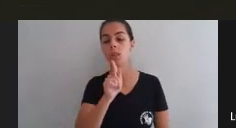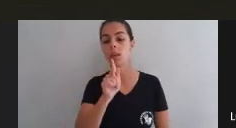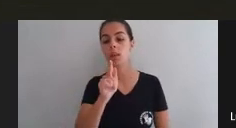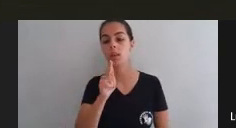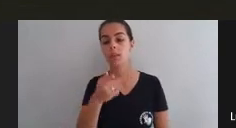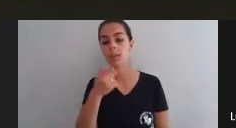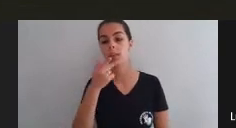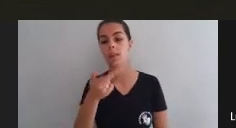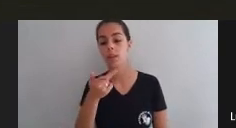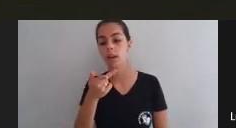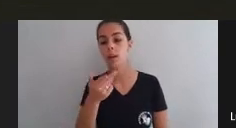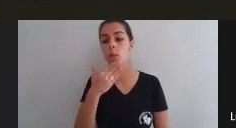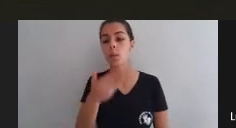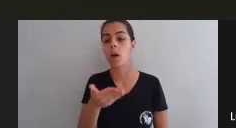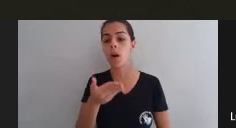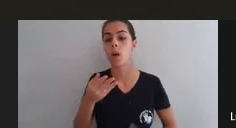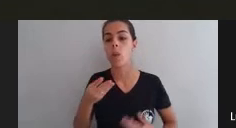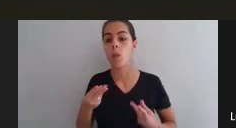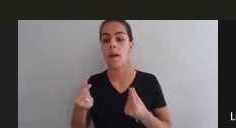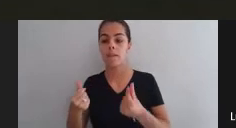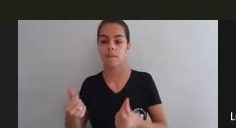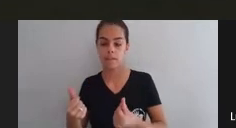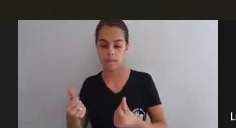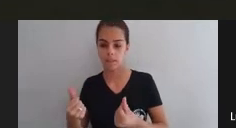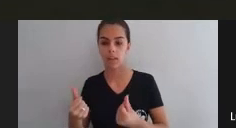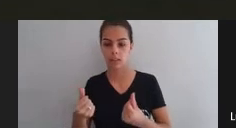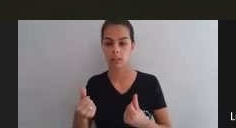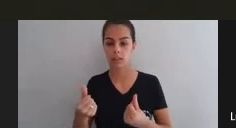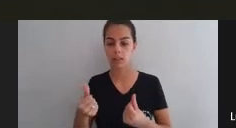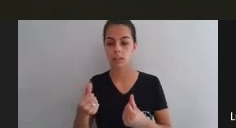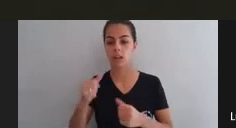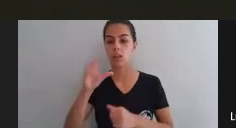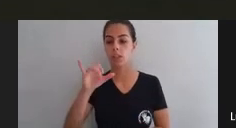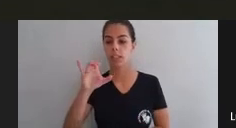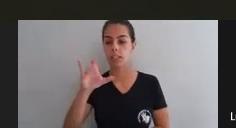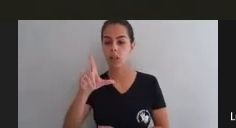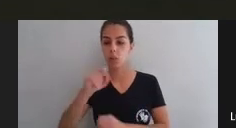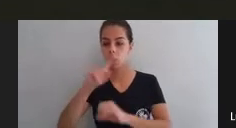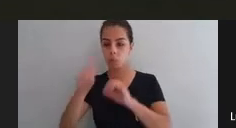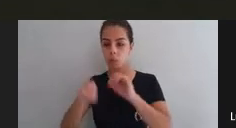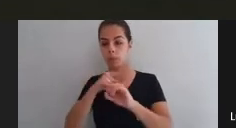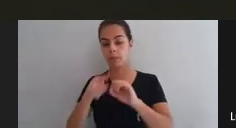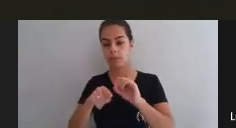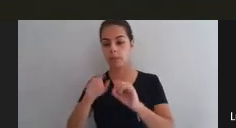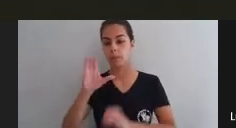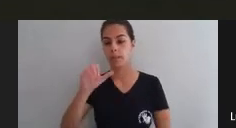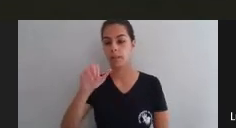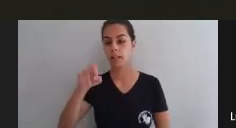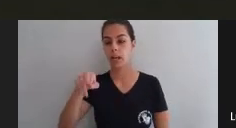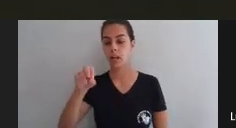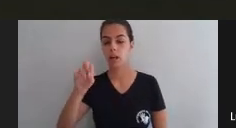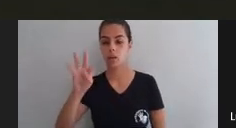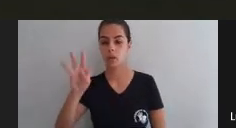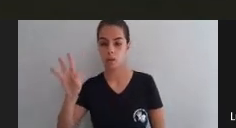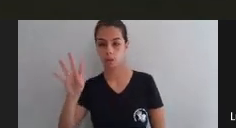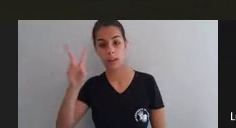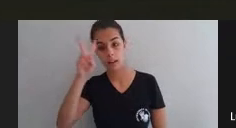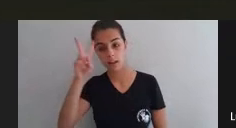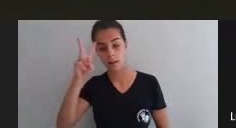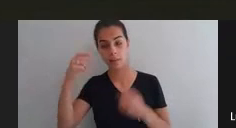dizer qual é a eficiência do ciclo de Carnot. Lembrando que a gente precisa